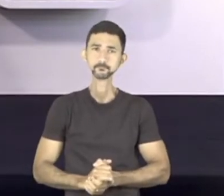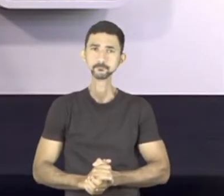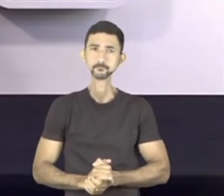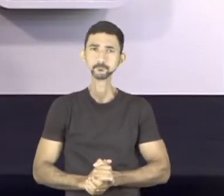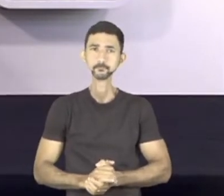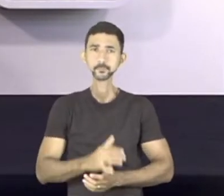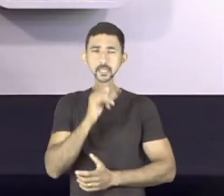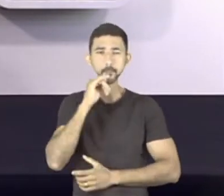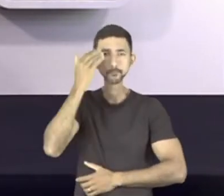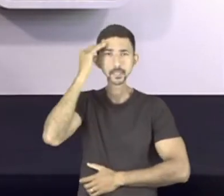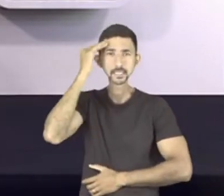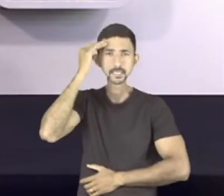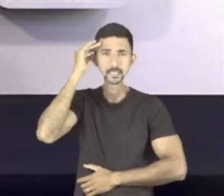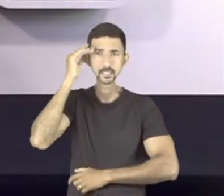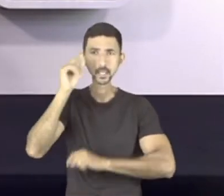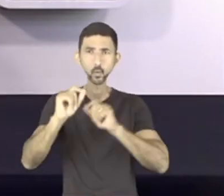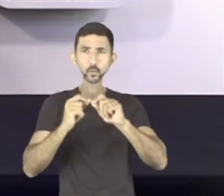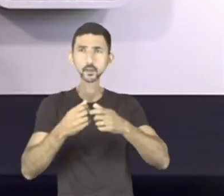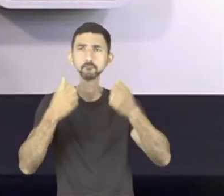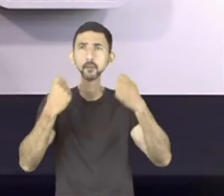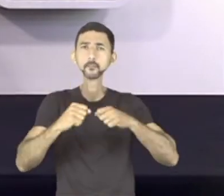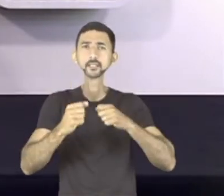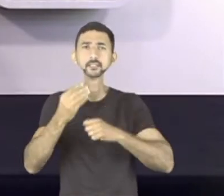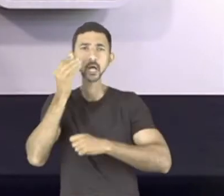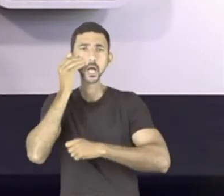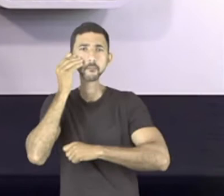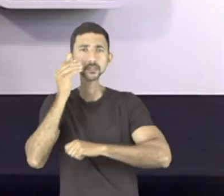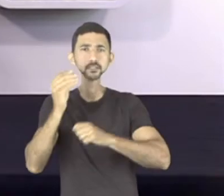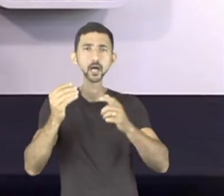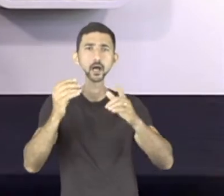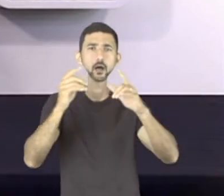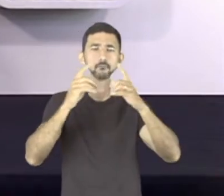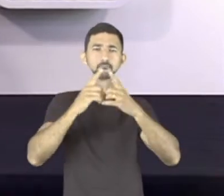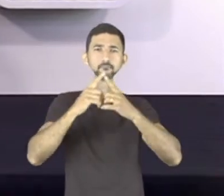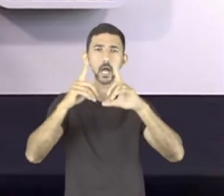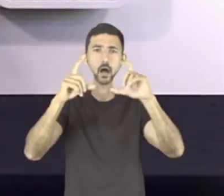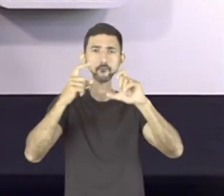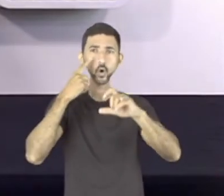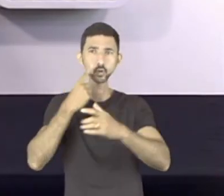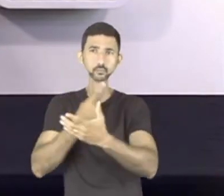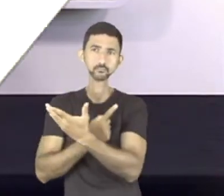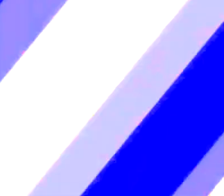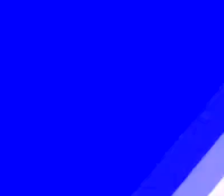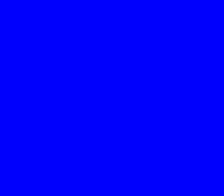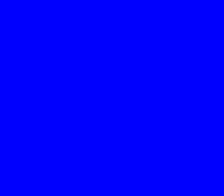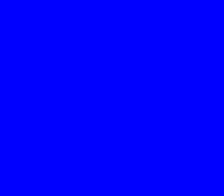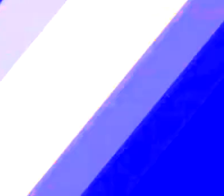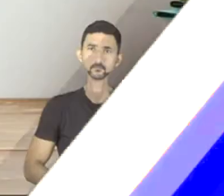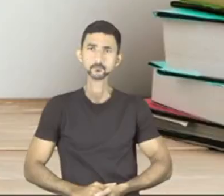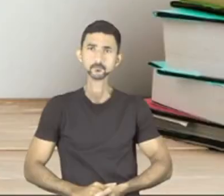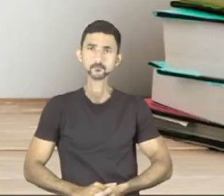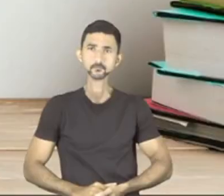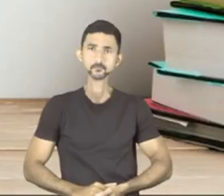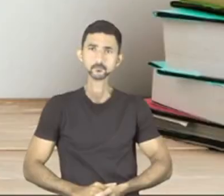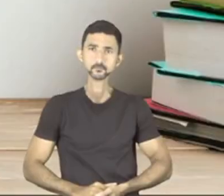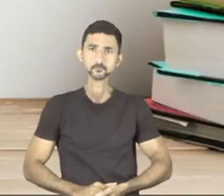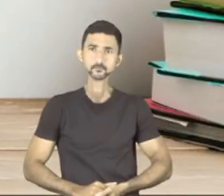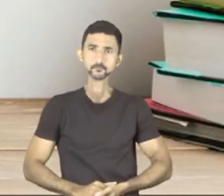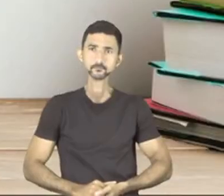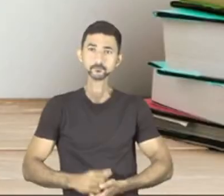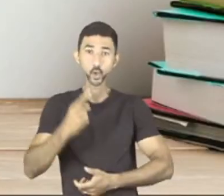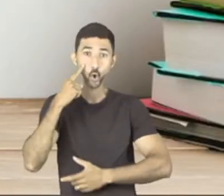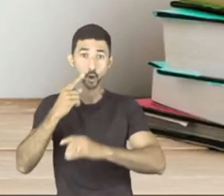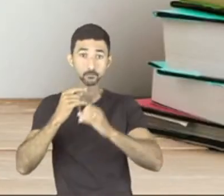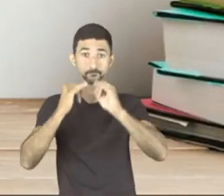Para a gente entender melhor, a gente precisa observar a imagem do combate. Então vamos para a nossa tela. Temos aí a